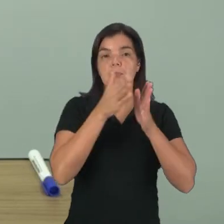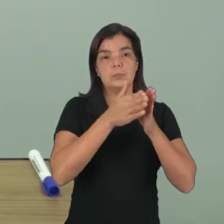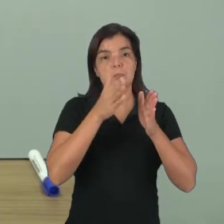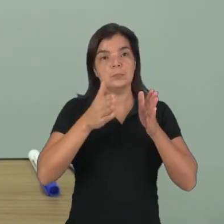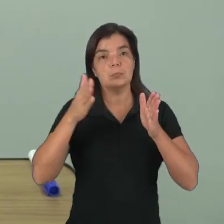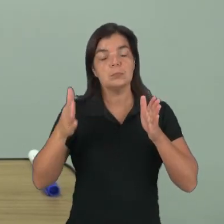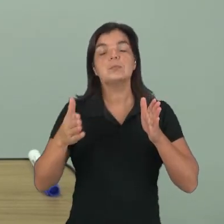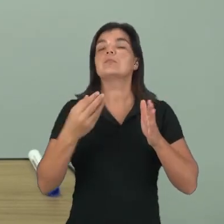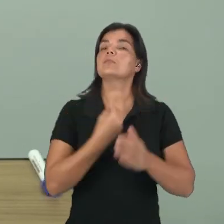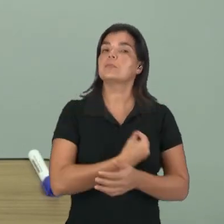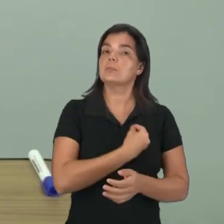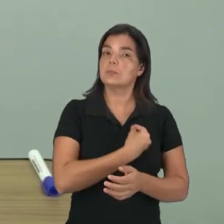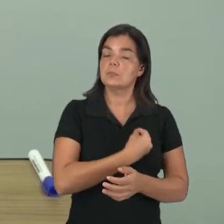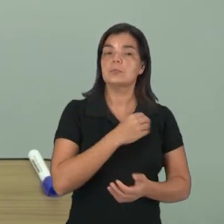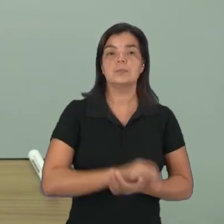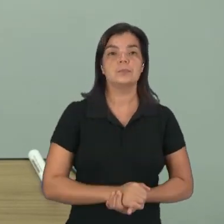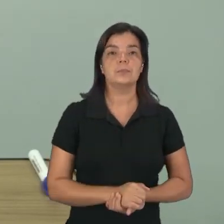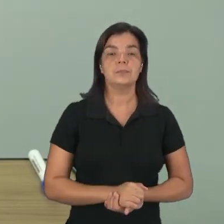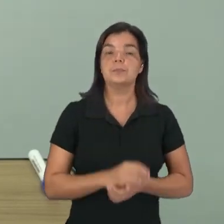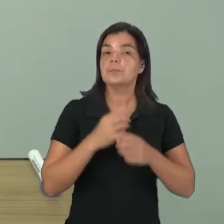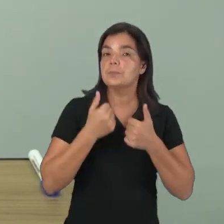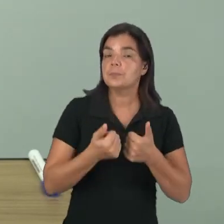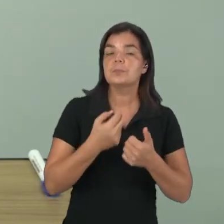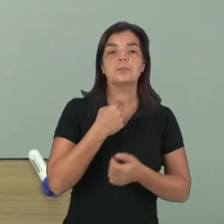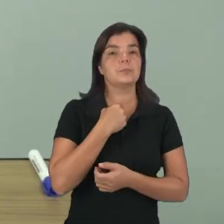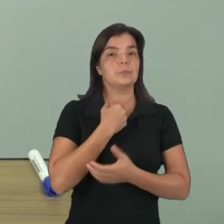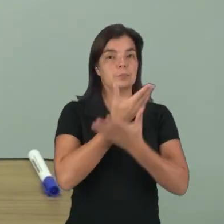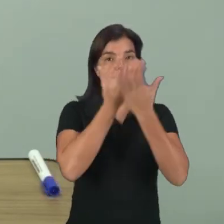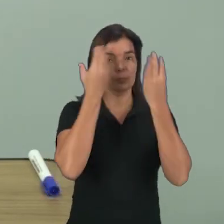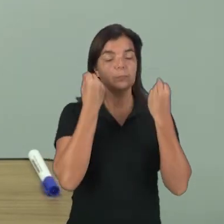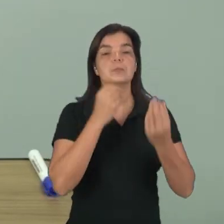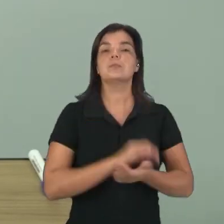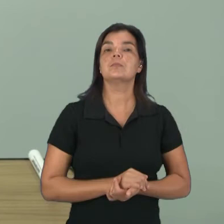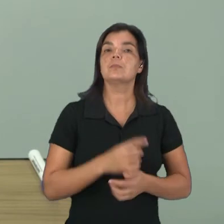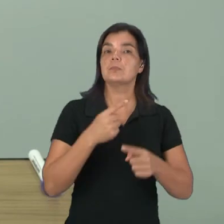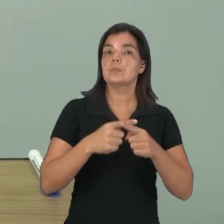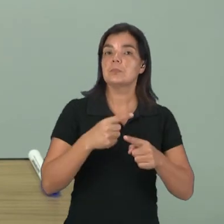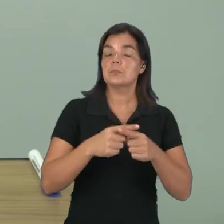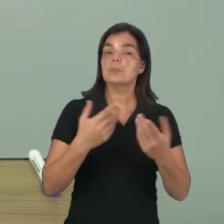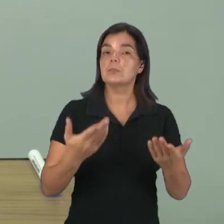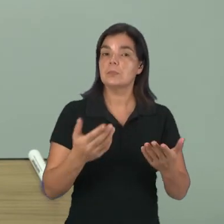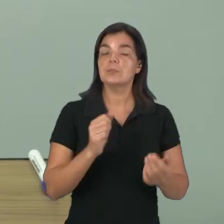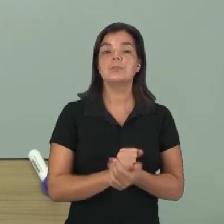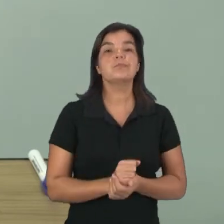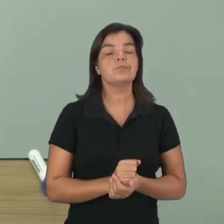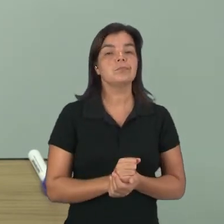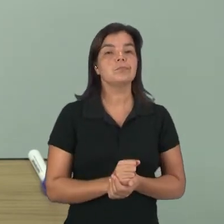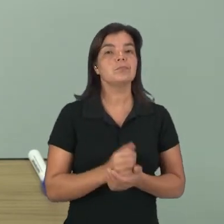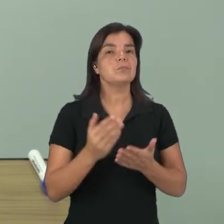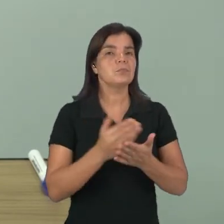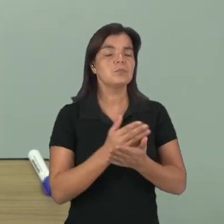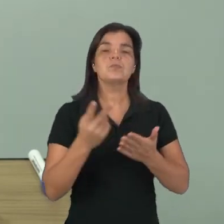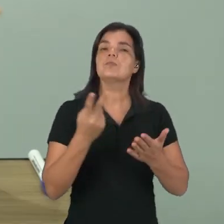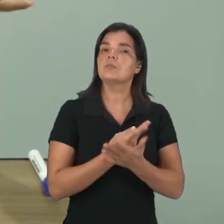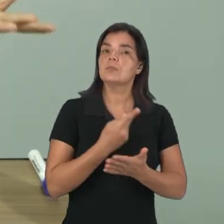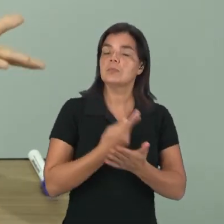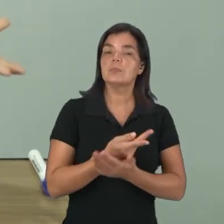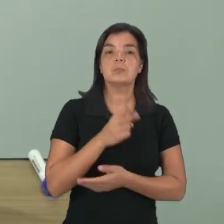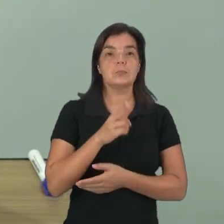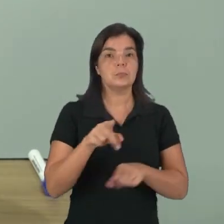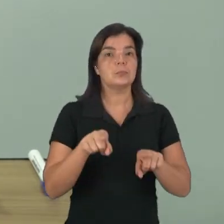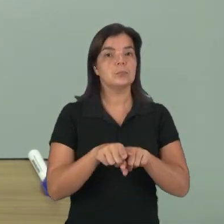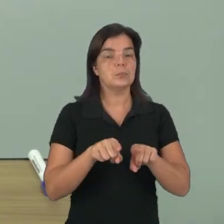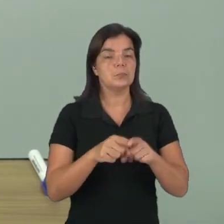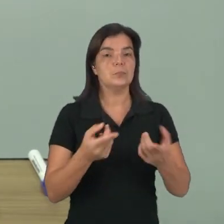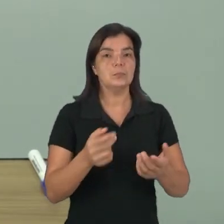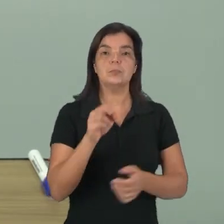ordem que ele aparece. Tá certo, crianças? Não podemos esquecer disso, porque senão isso pode nos causar alguns erros, mesmo que os